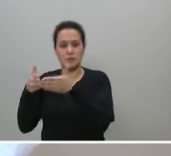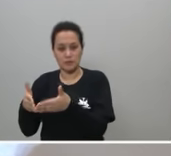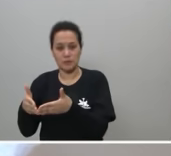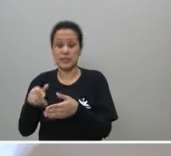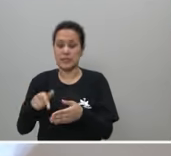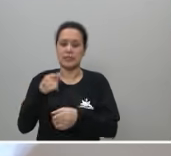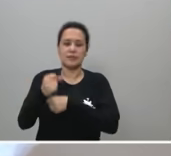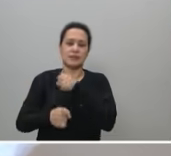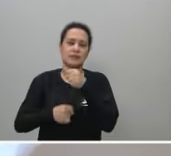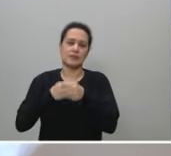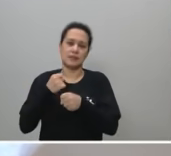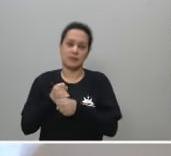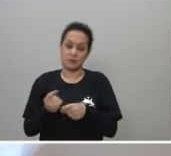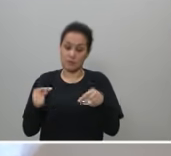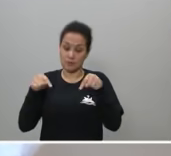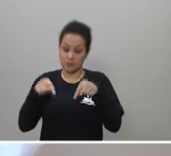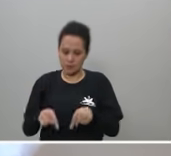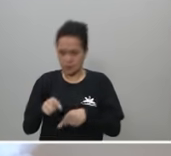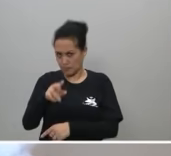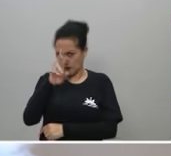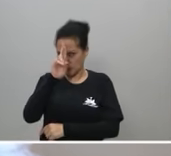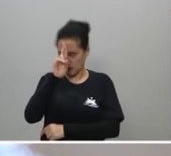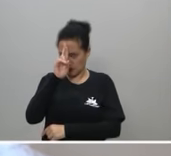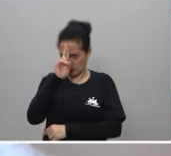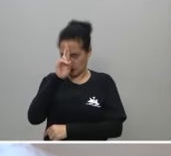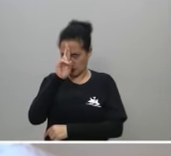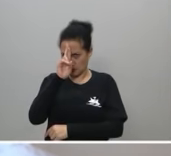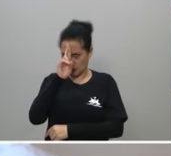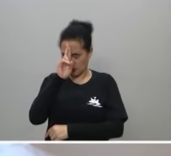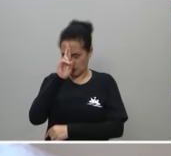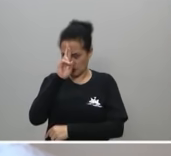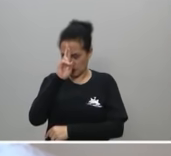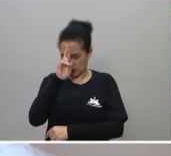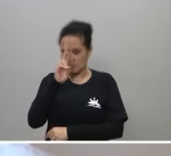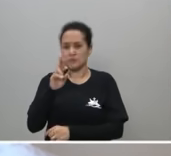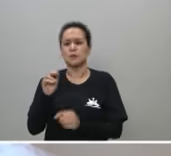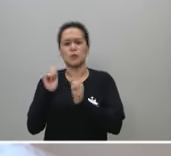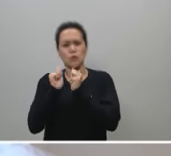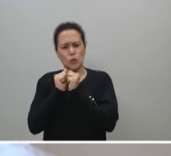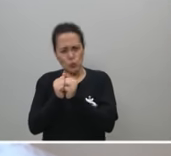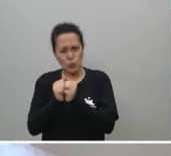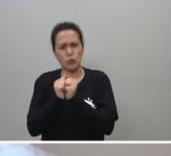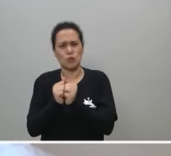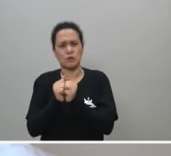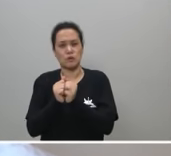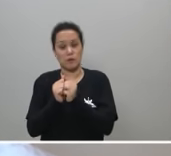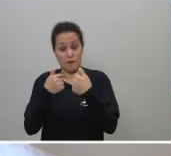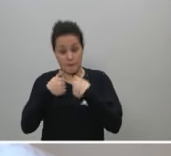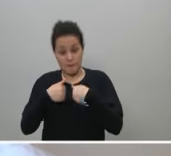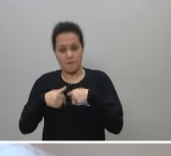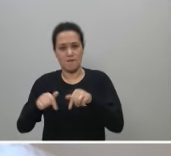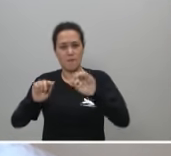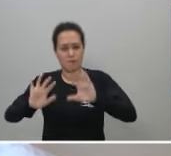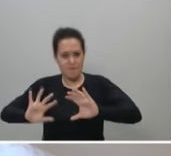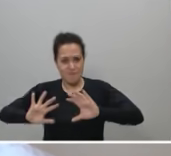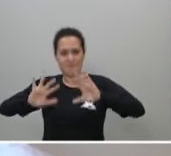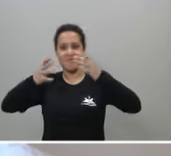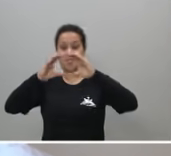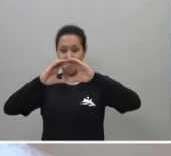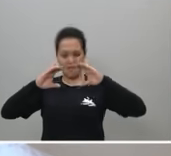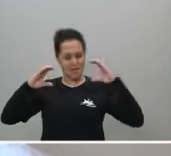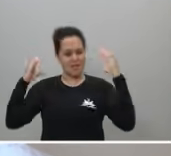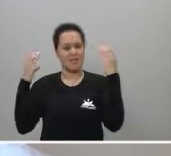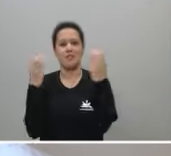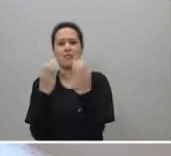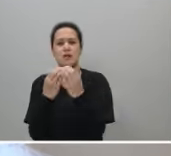fazer esta com Maria, ir para o cenáculo, na novena. E